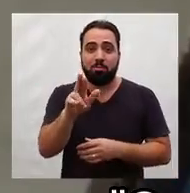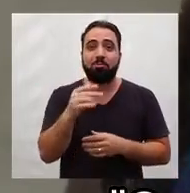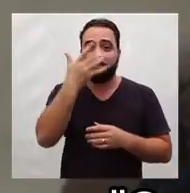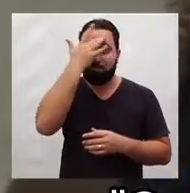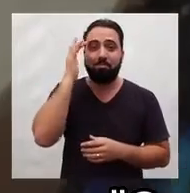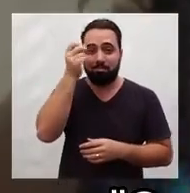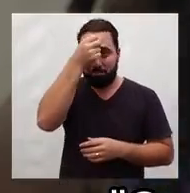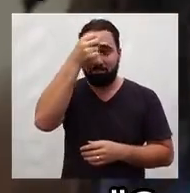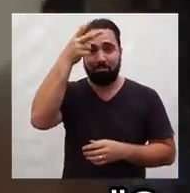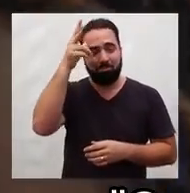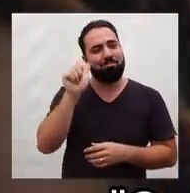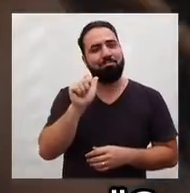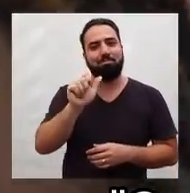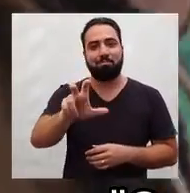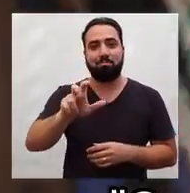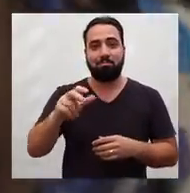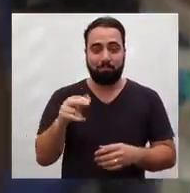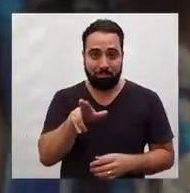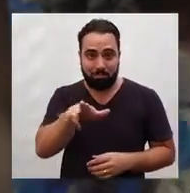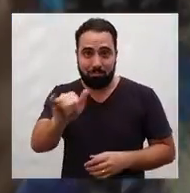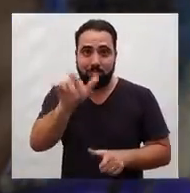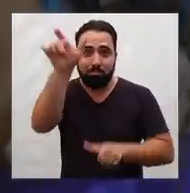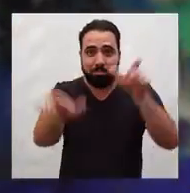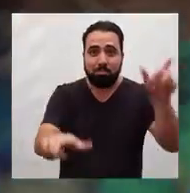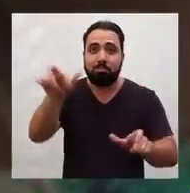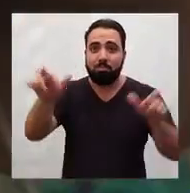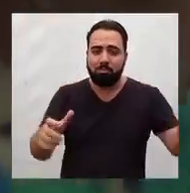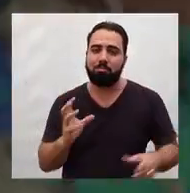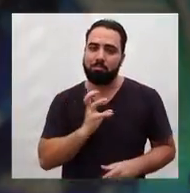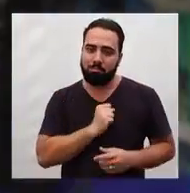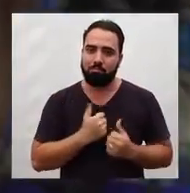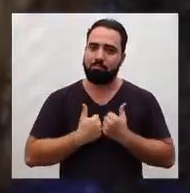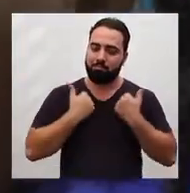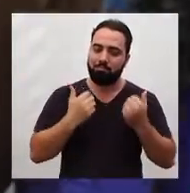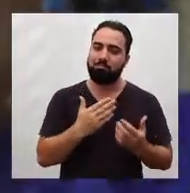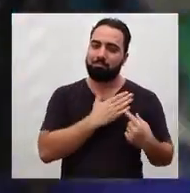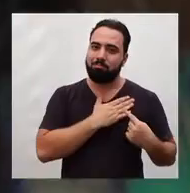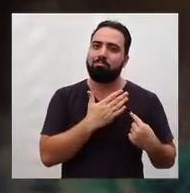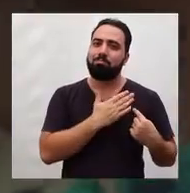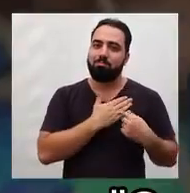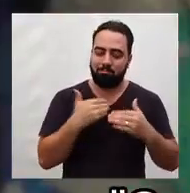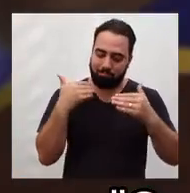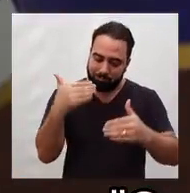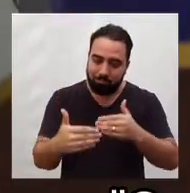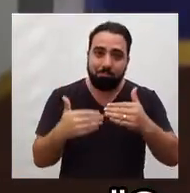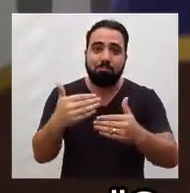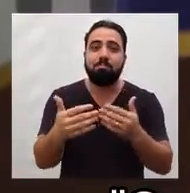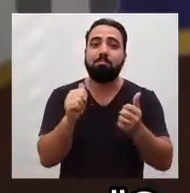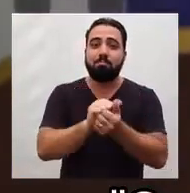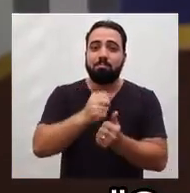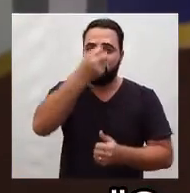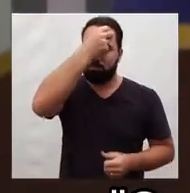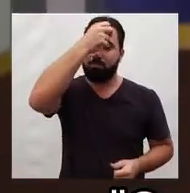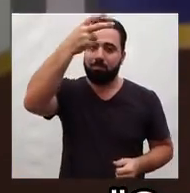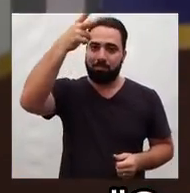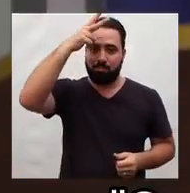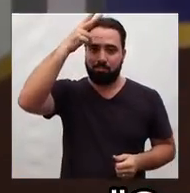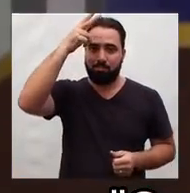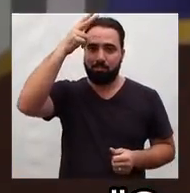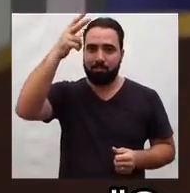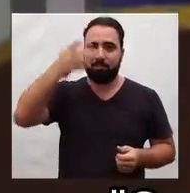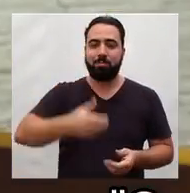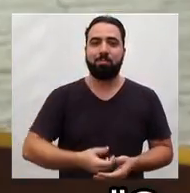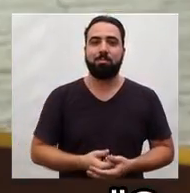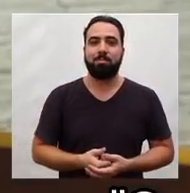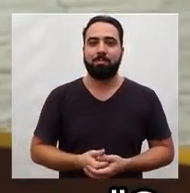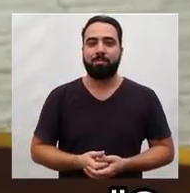com Bornier, o meu prefeito. Iguaçuano com amor bate no peito. Quero avançar com Bornier,